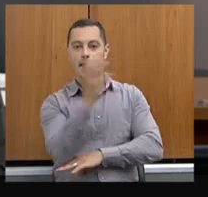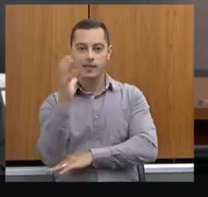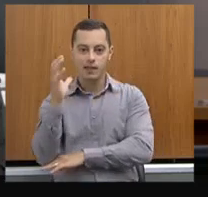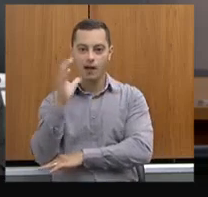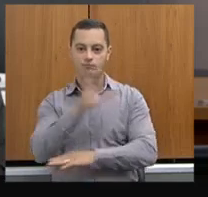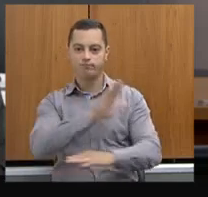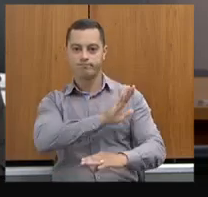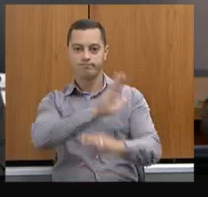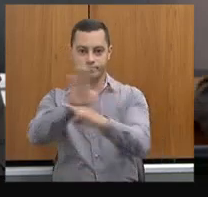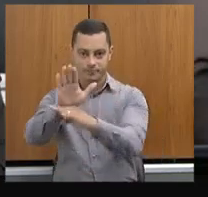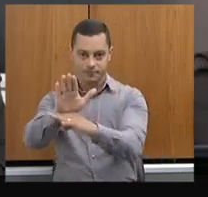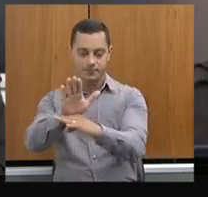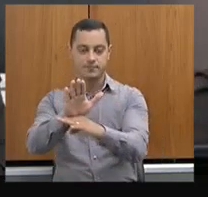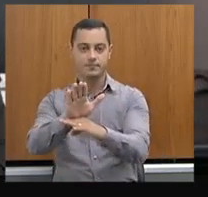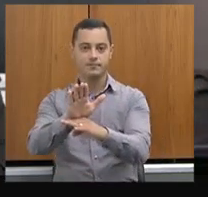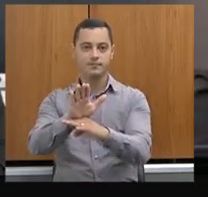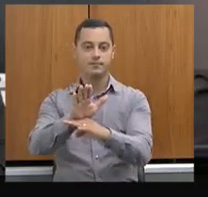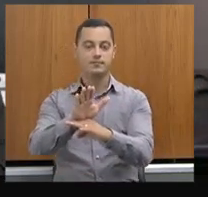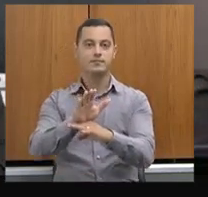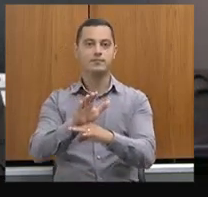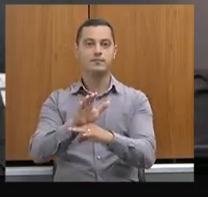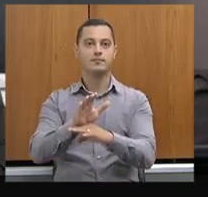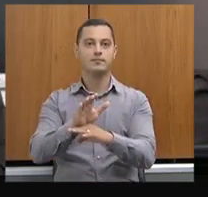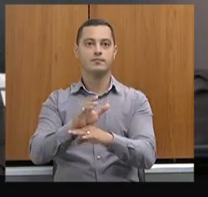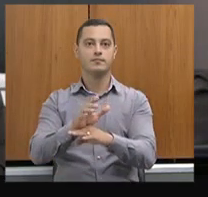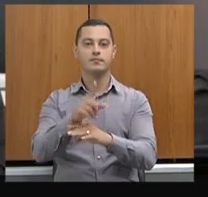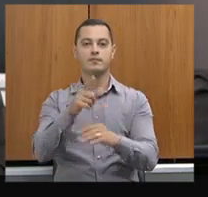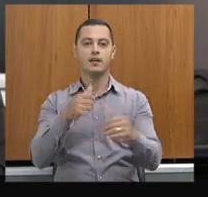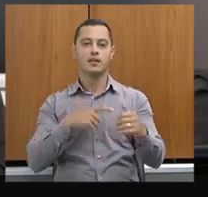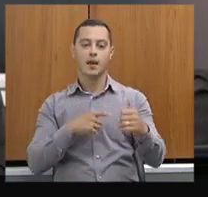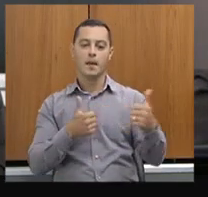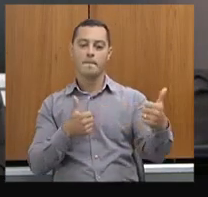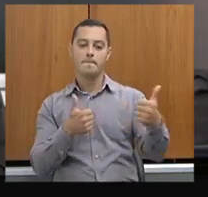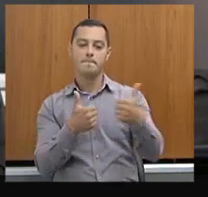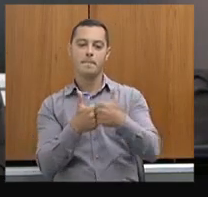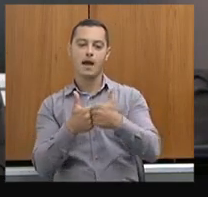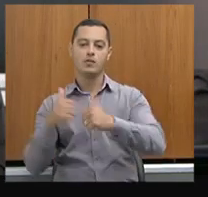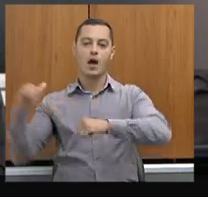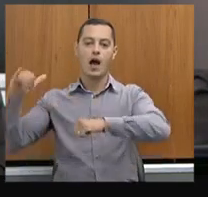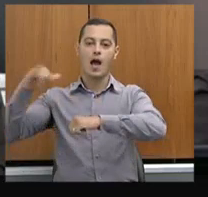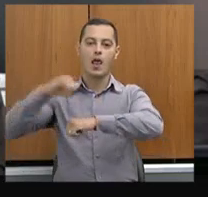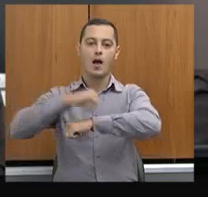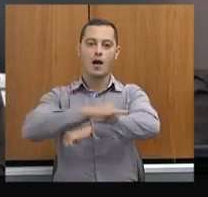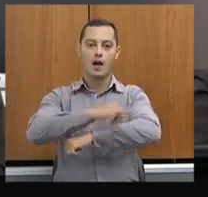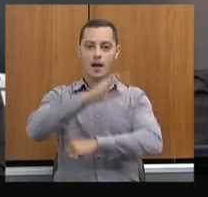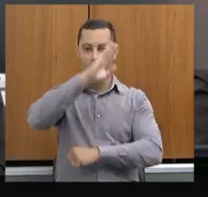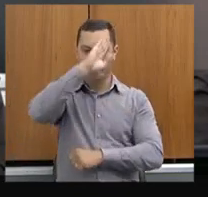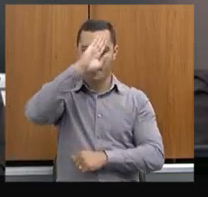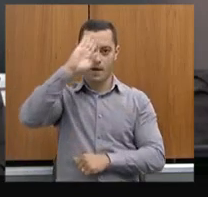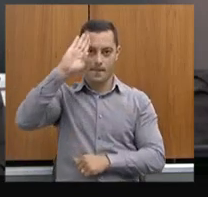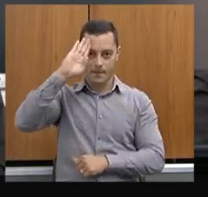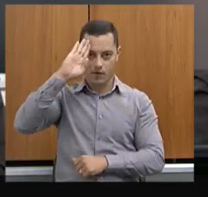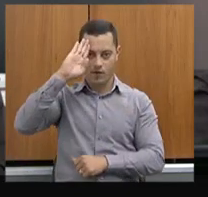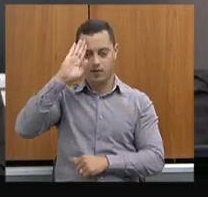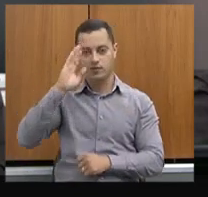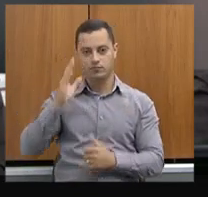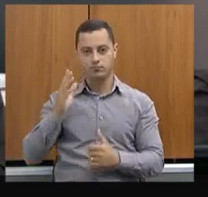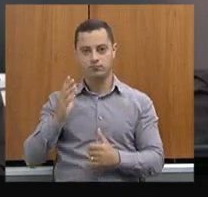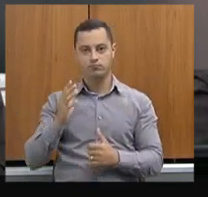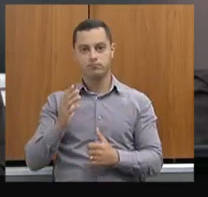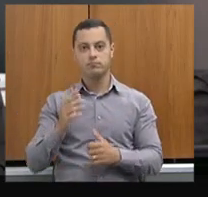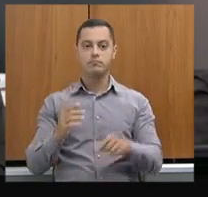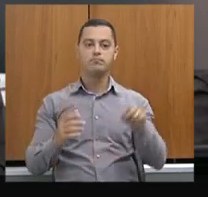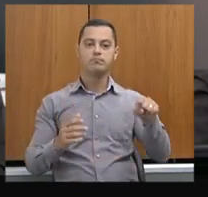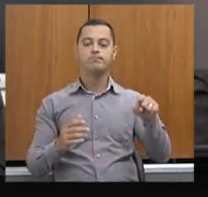e nós estamos adjacentes ali ao Aeroporto da Pampulha que que nós temos Nessa situação a